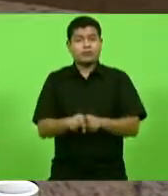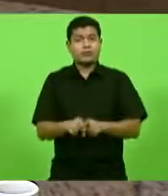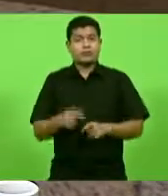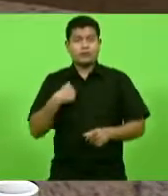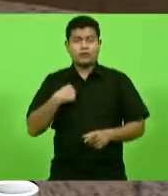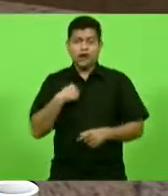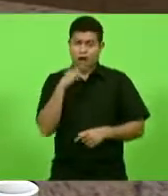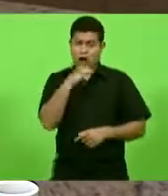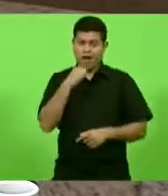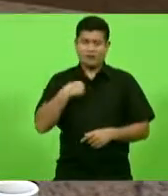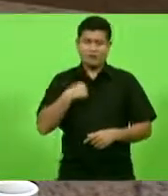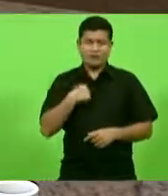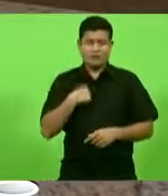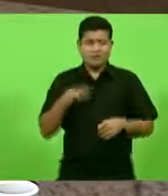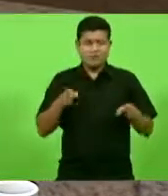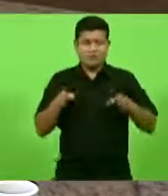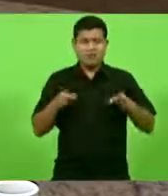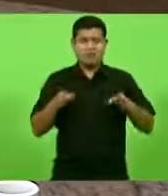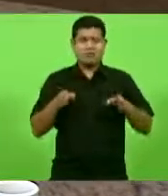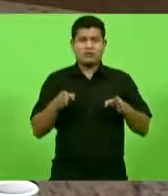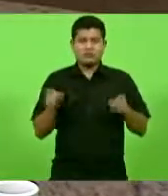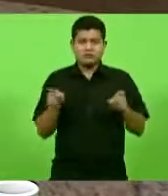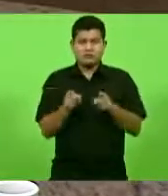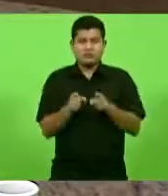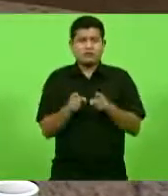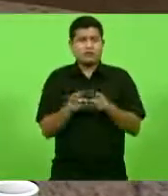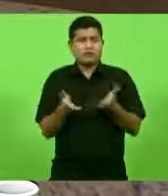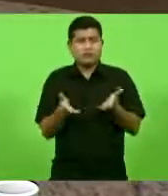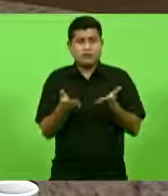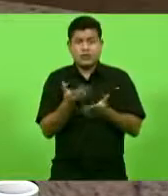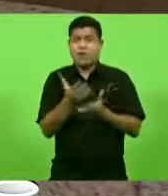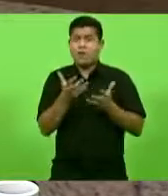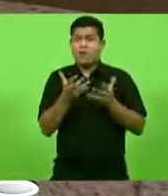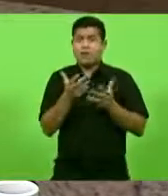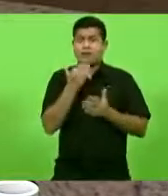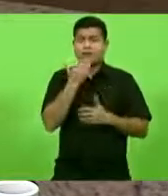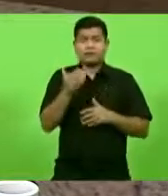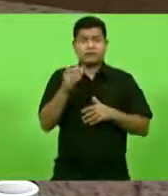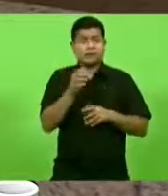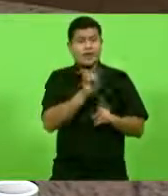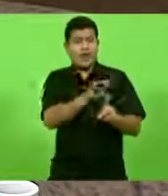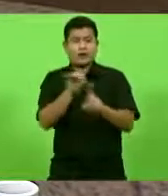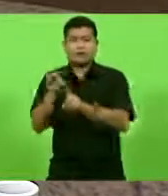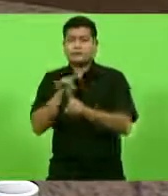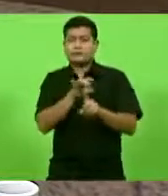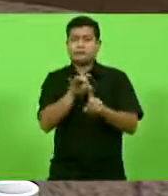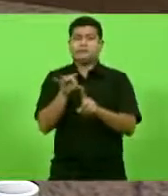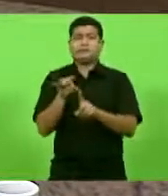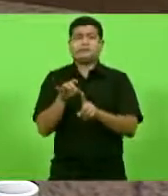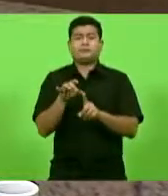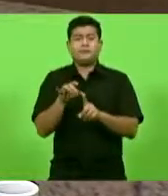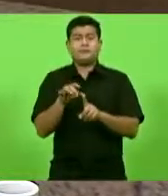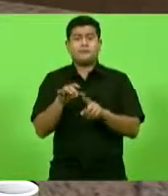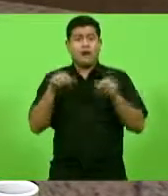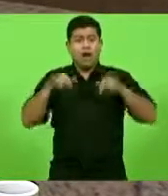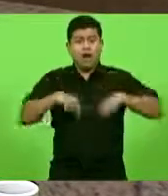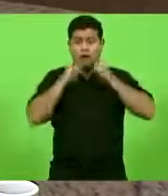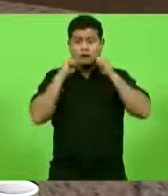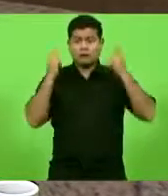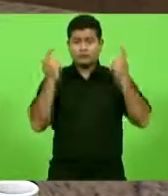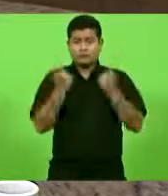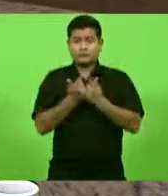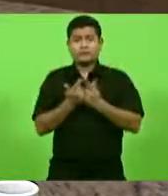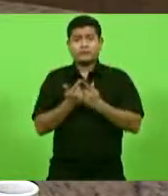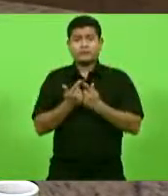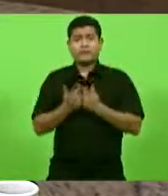passagem, mas quero pedir que cada um dos senhores e das senhoras, que este parlamento, deputado Marcos Vieira, presidente da Comissão de Finanças,